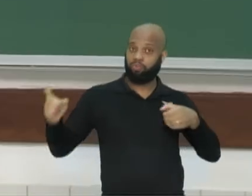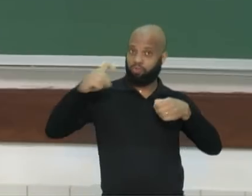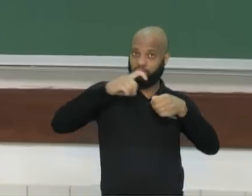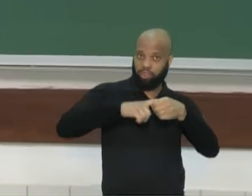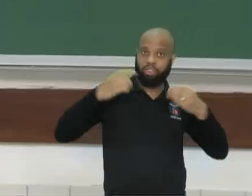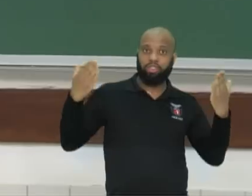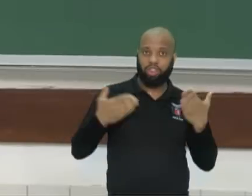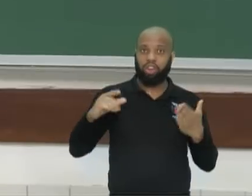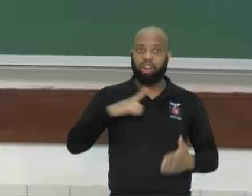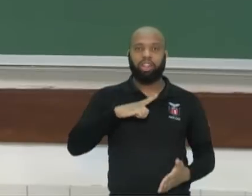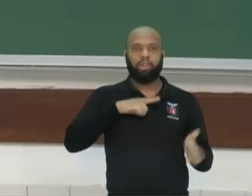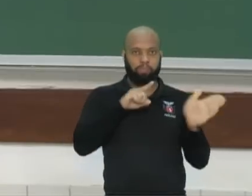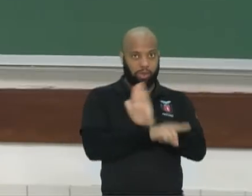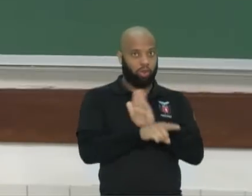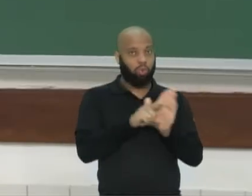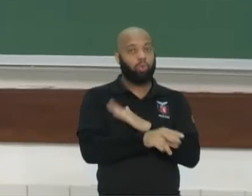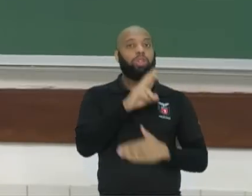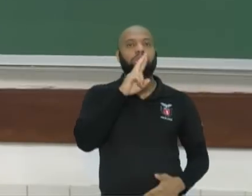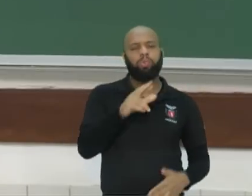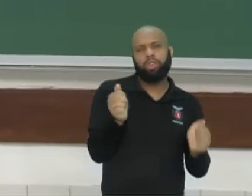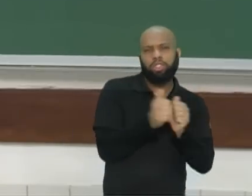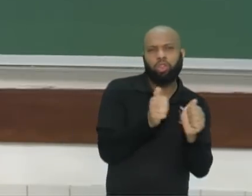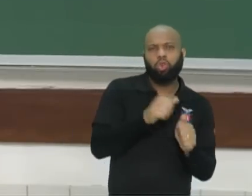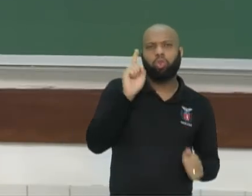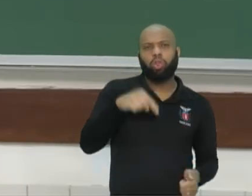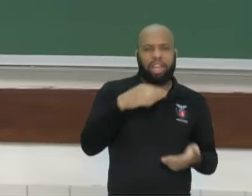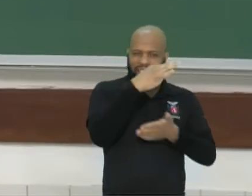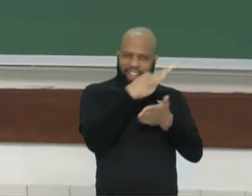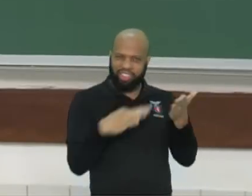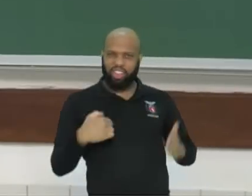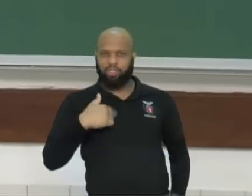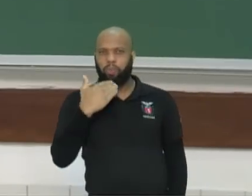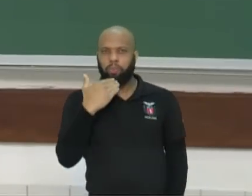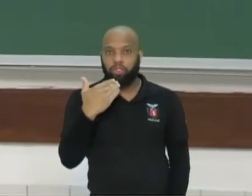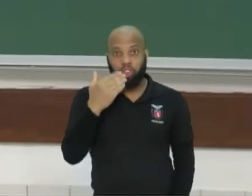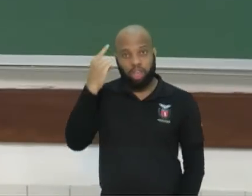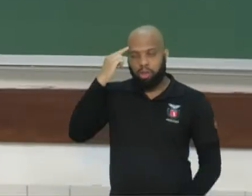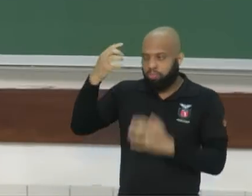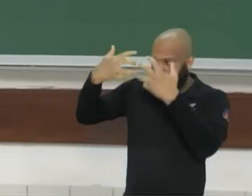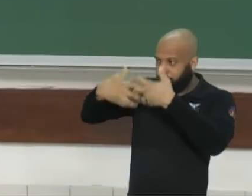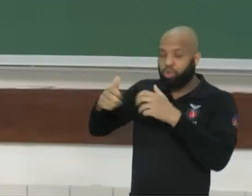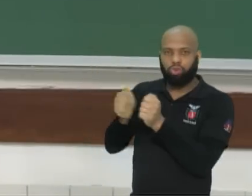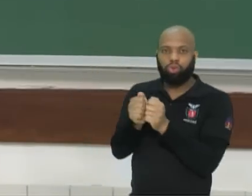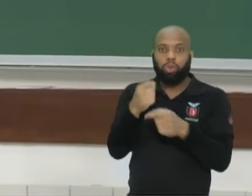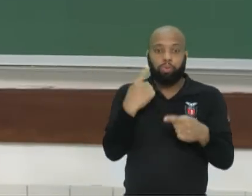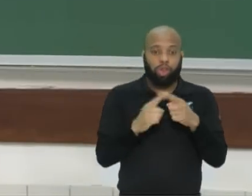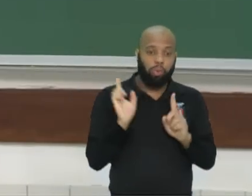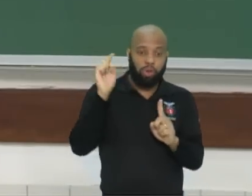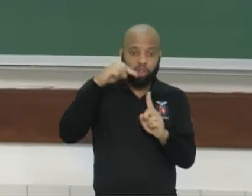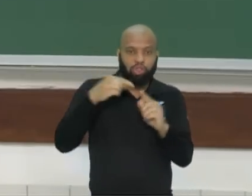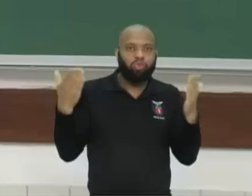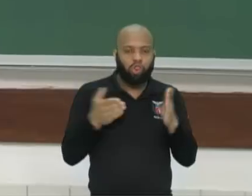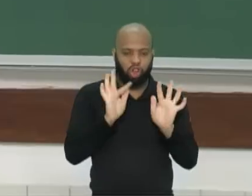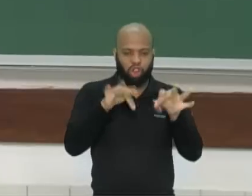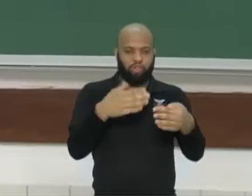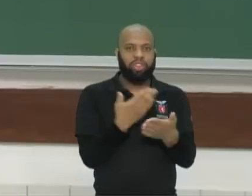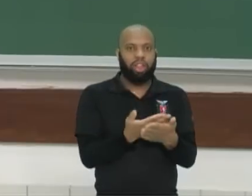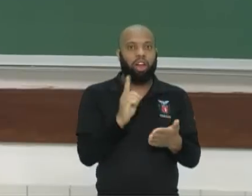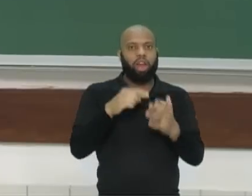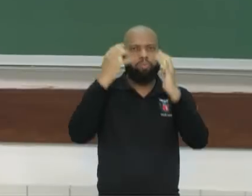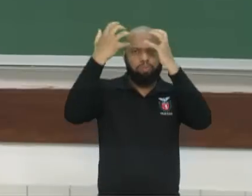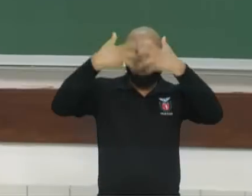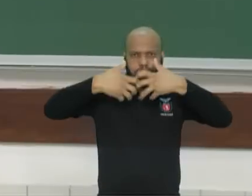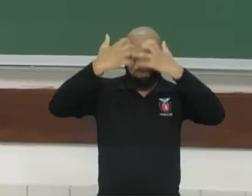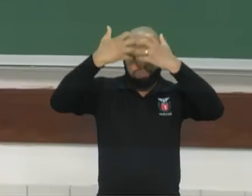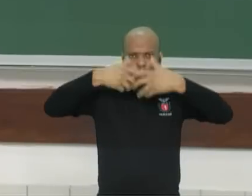Voltamos então ali com o exercício para responder, pensar um pouquinho juntos, que na verdade a ideia desse final da aula é uma reflexão